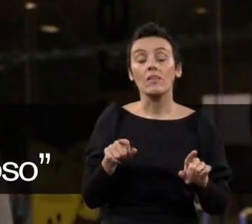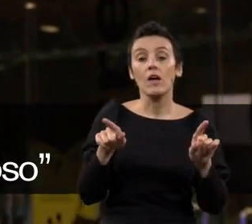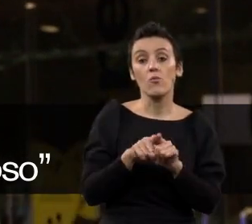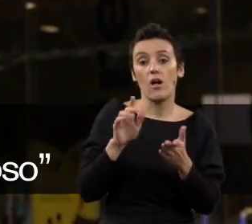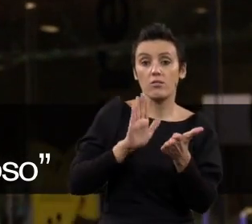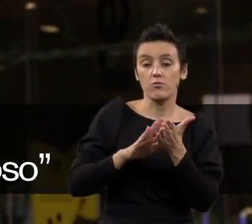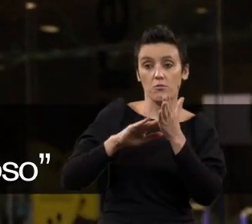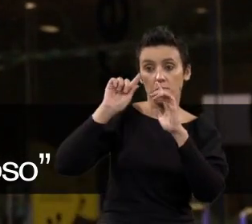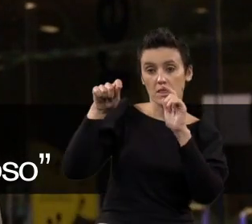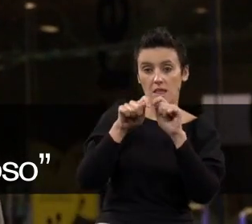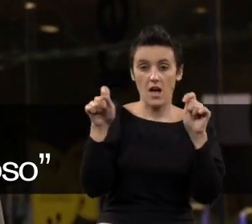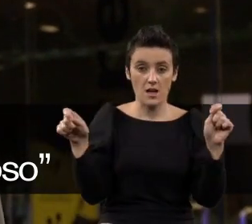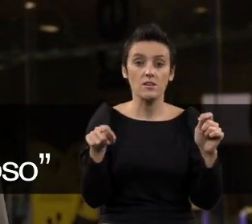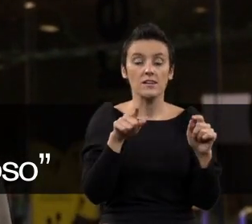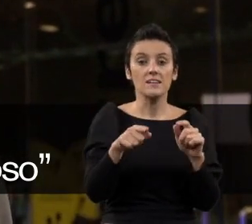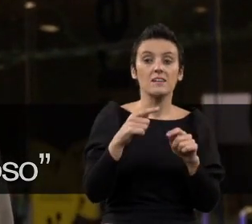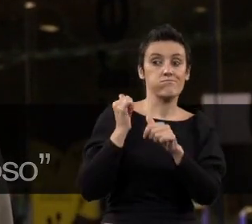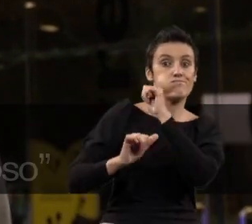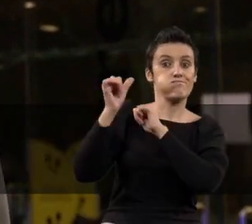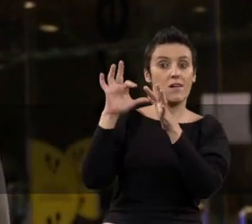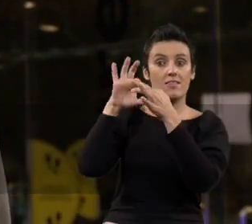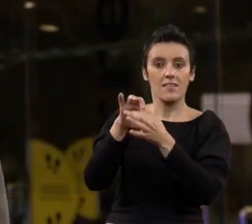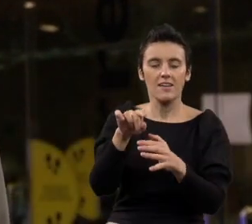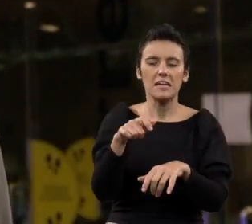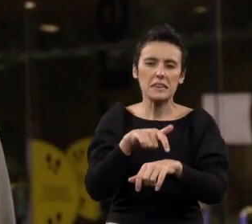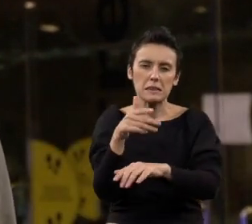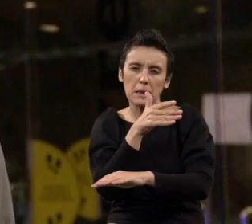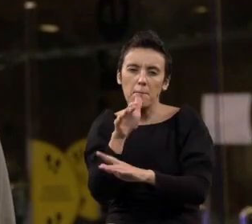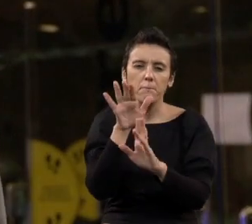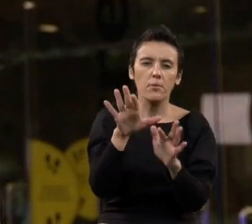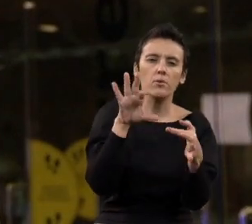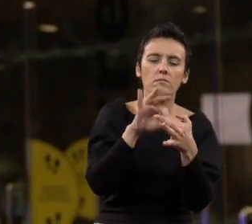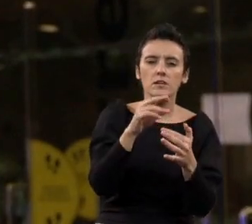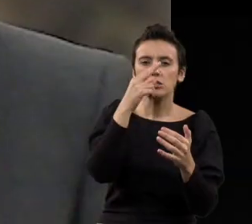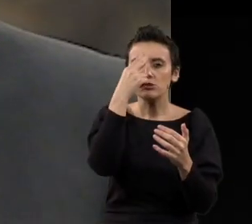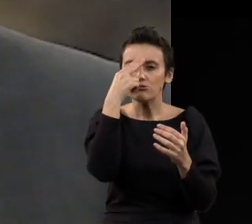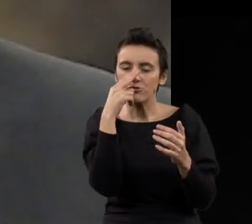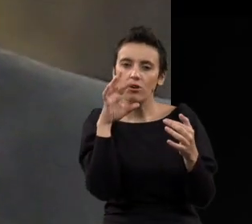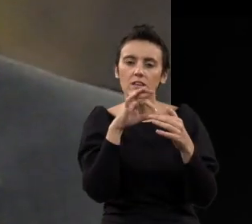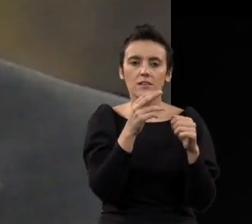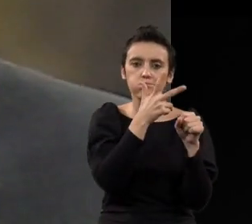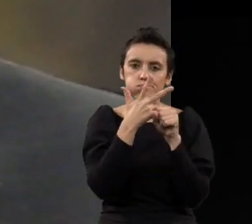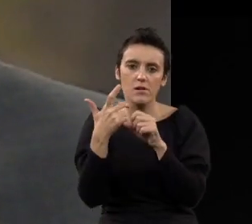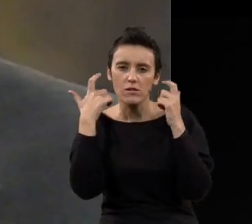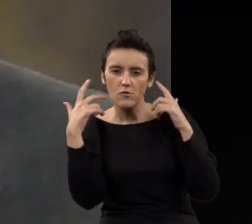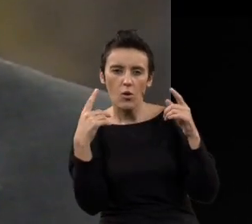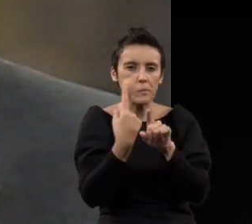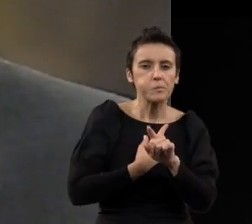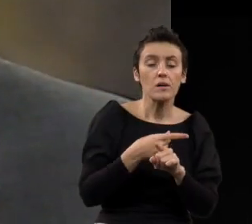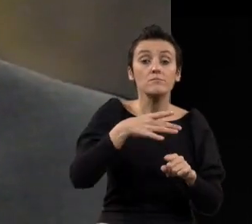situa numa época muito particular da produção e da história da produção audiovisual nos Açores e acaba